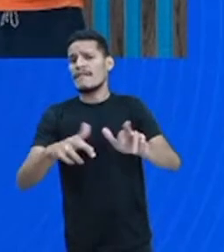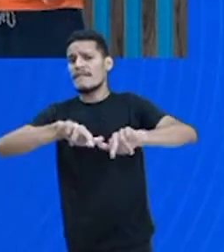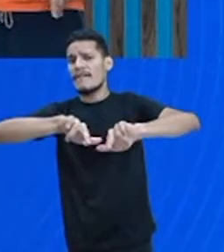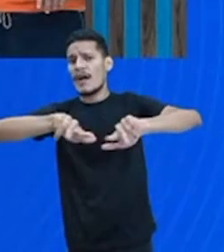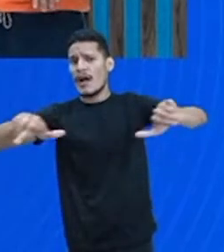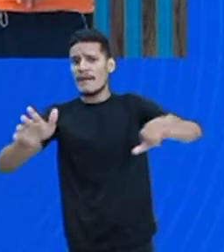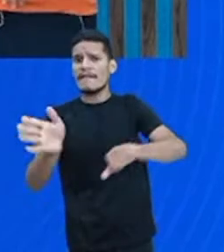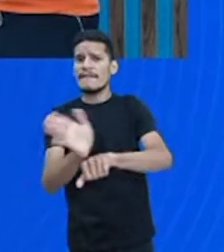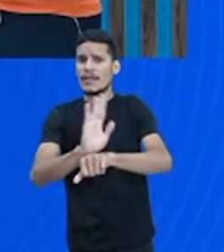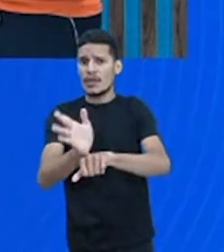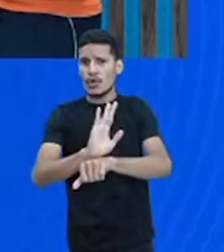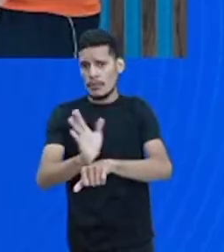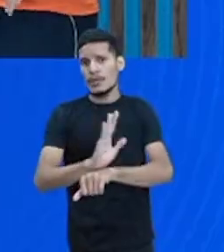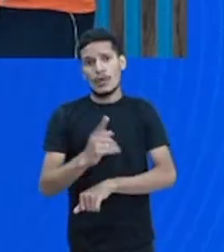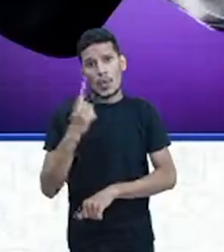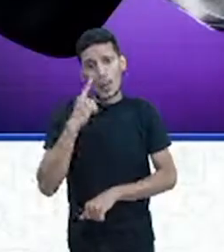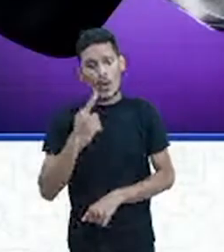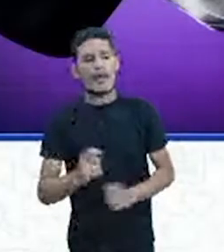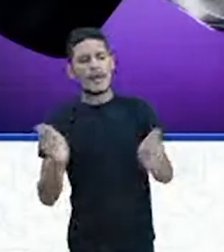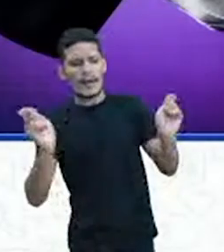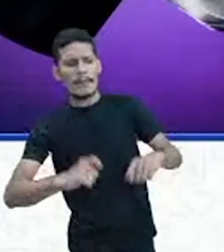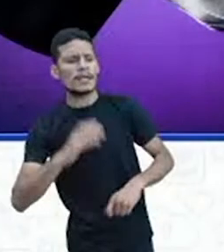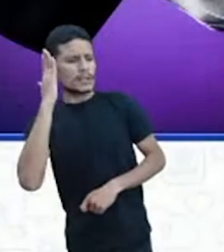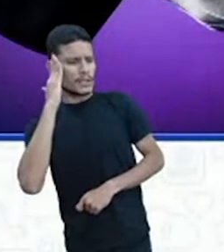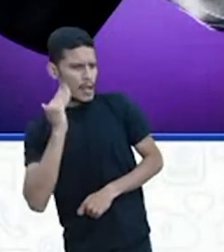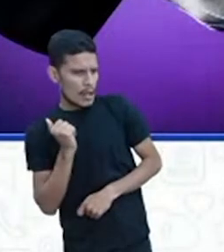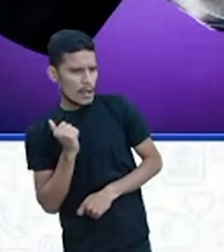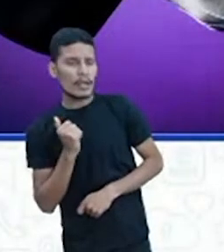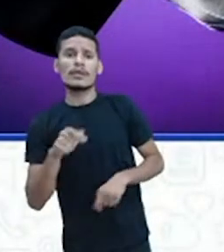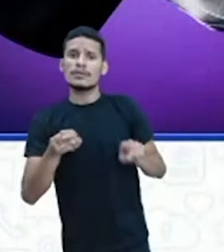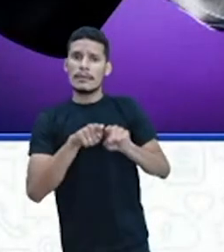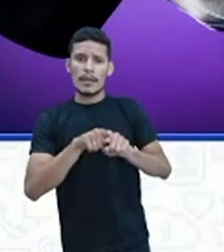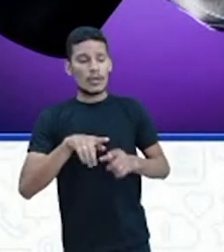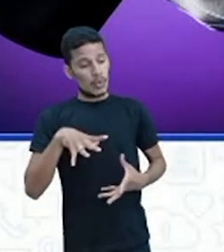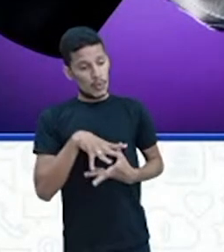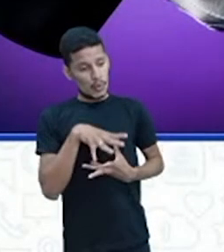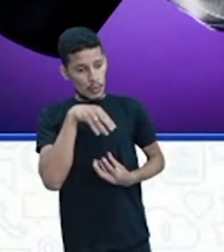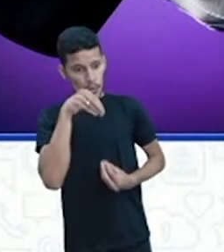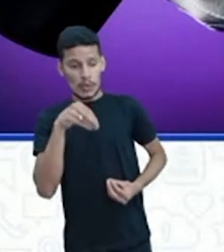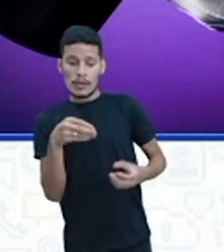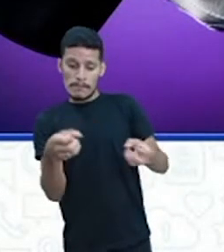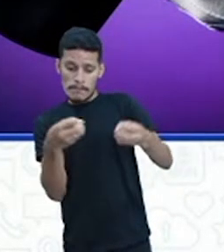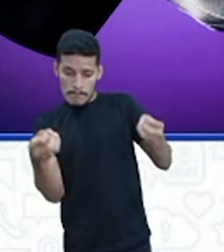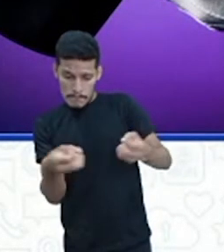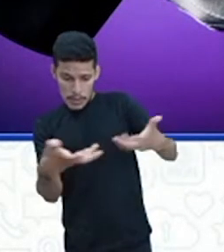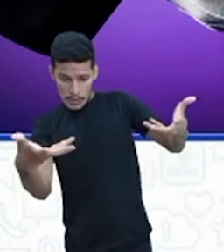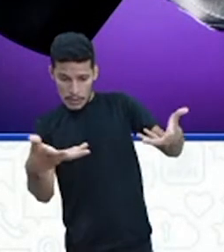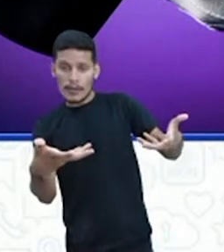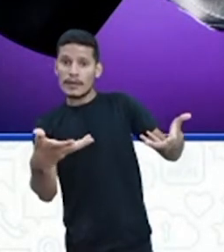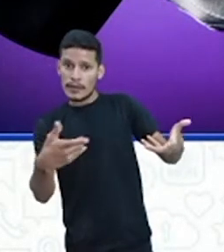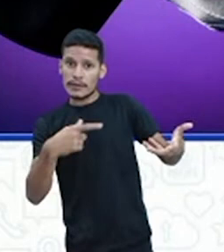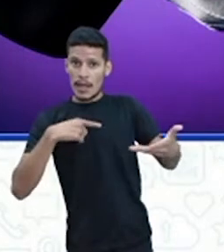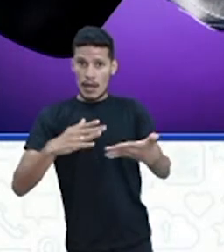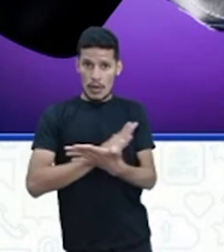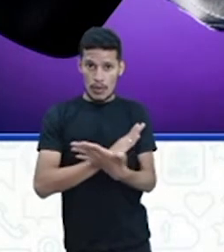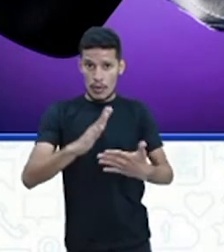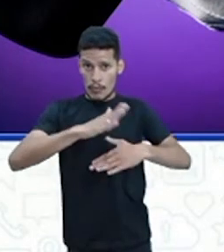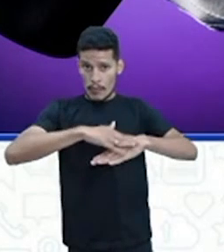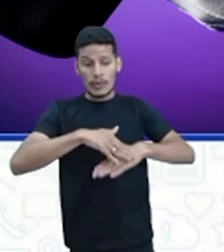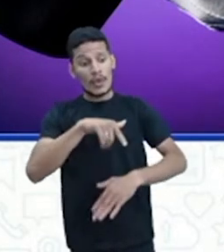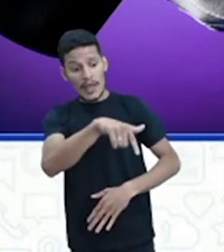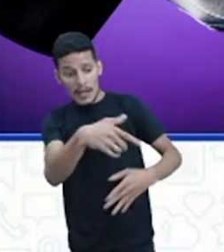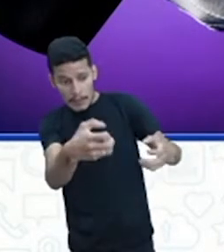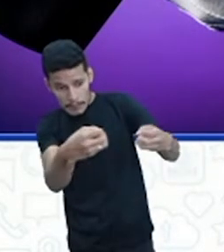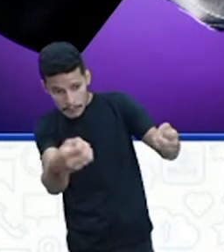e séries e tal. Cheio de sabedoria e espiritualidade com poderes sobrenaturais, em alguns casos, ele